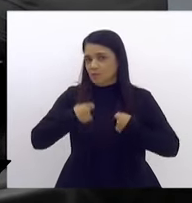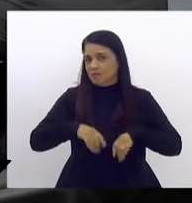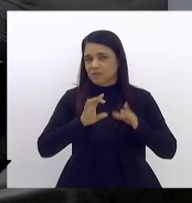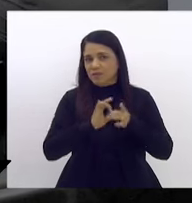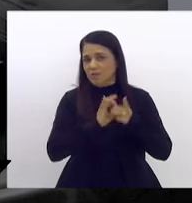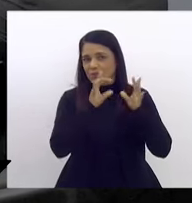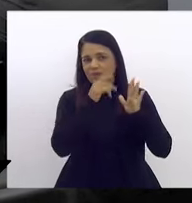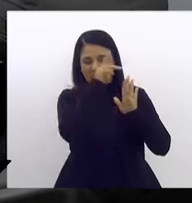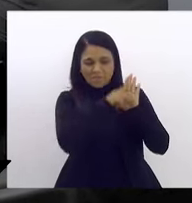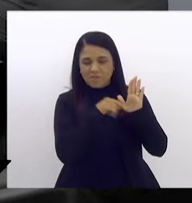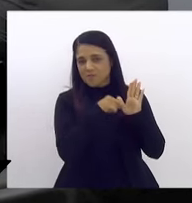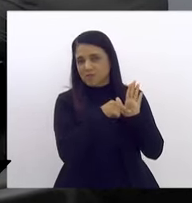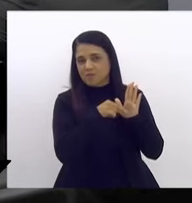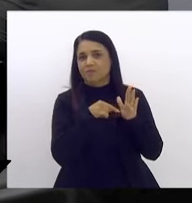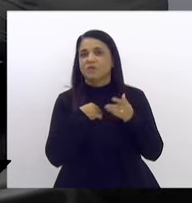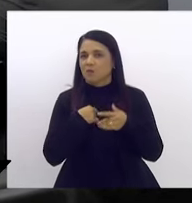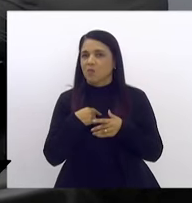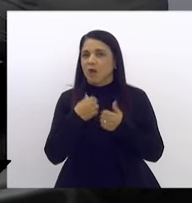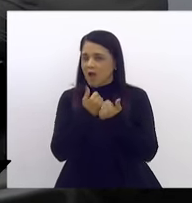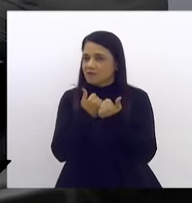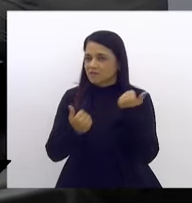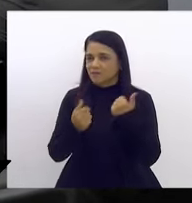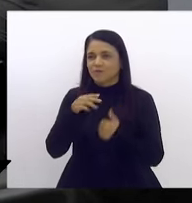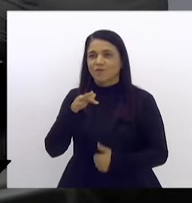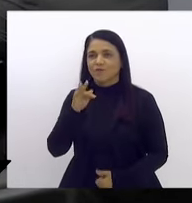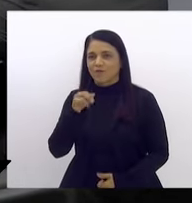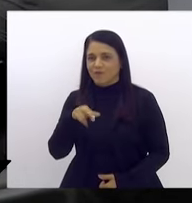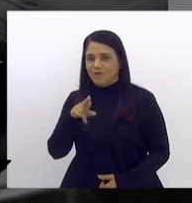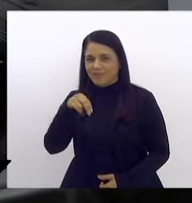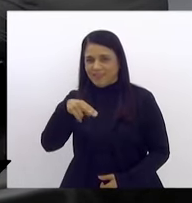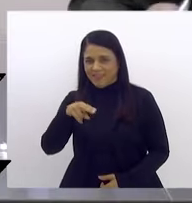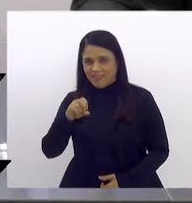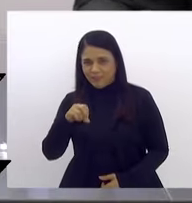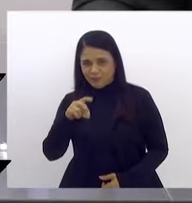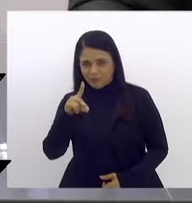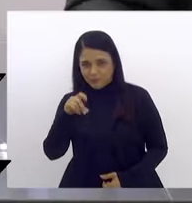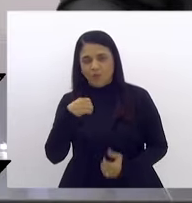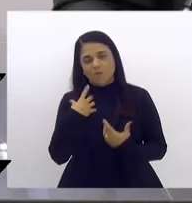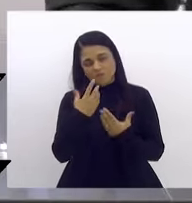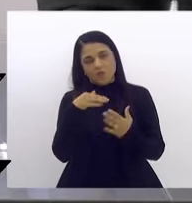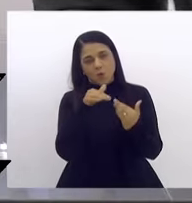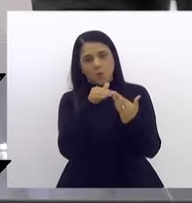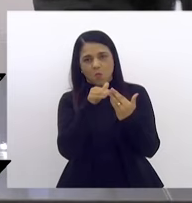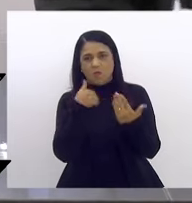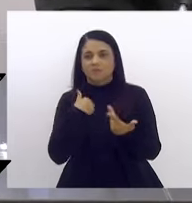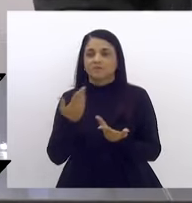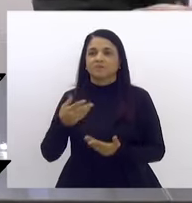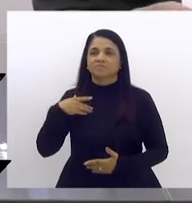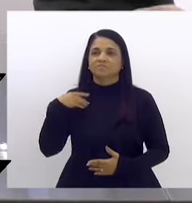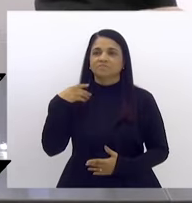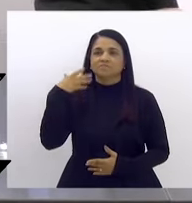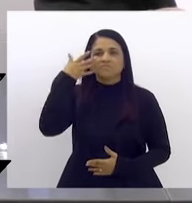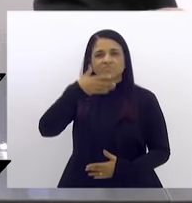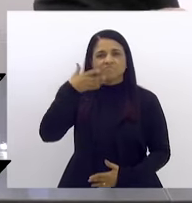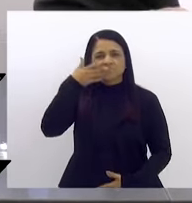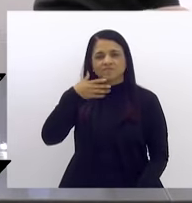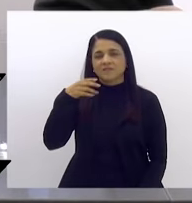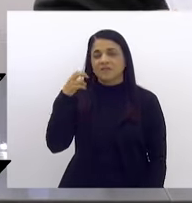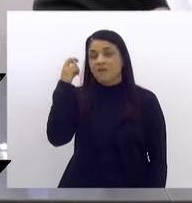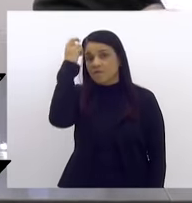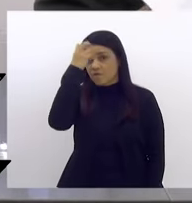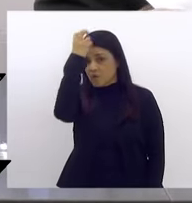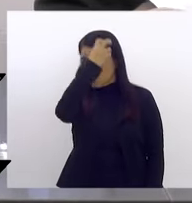Fernanda aminha concorda passa agora pela relatoria da deputada Verônica Lima ela não pediu para